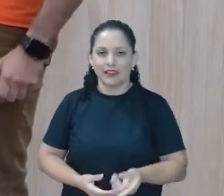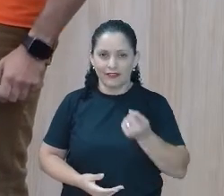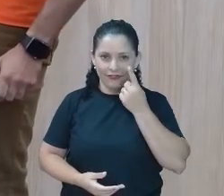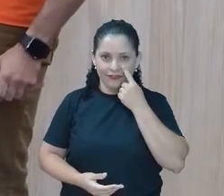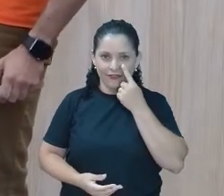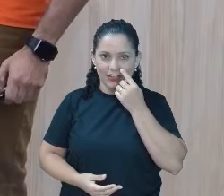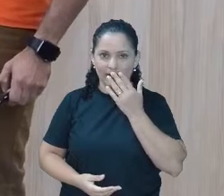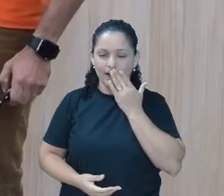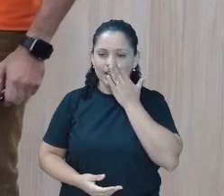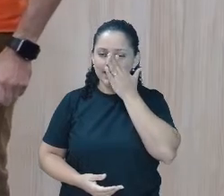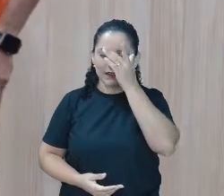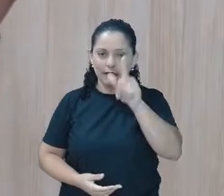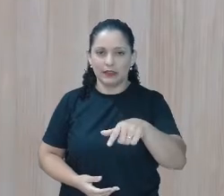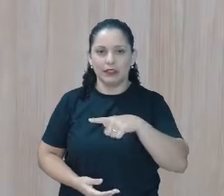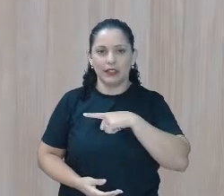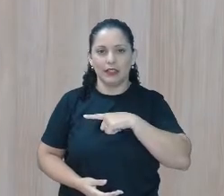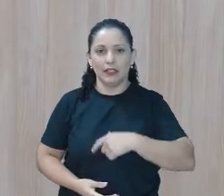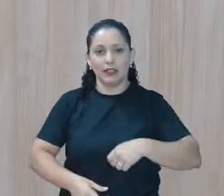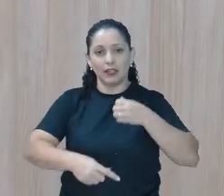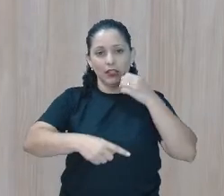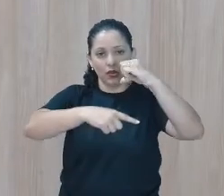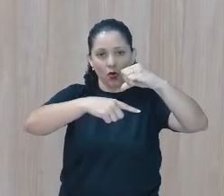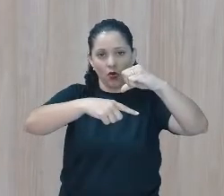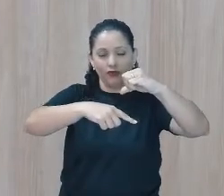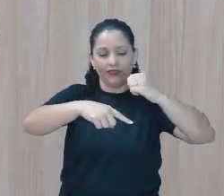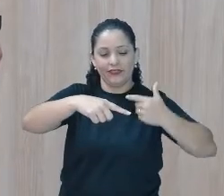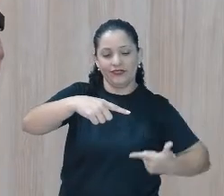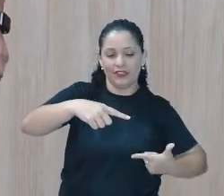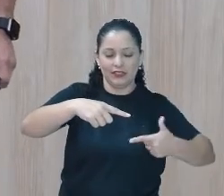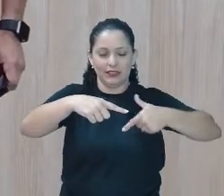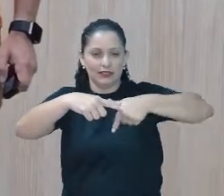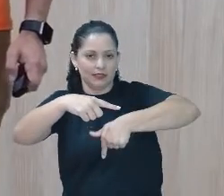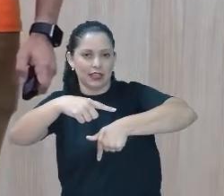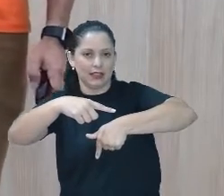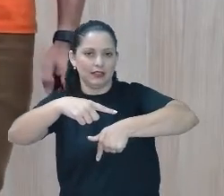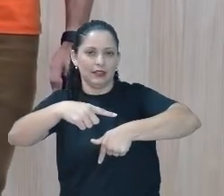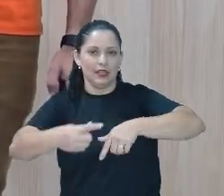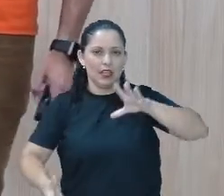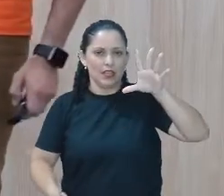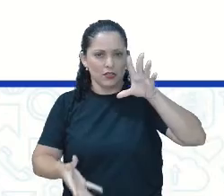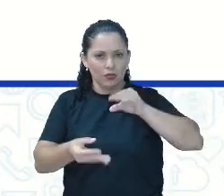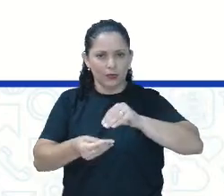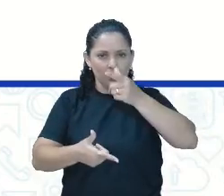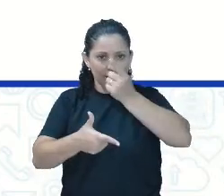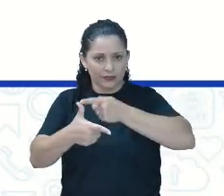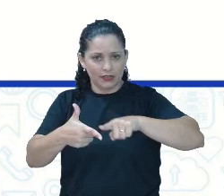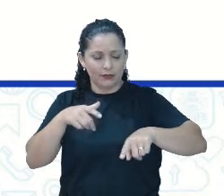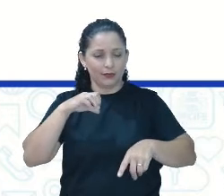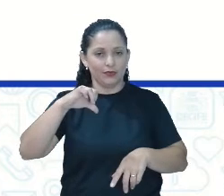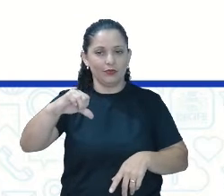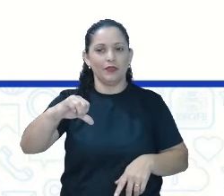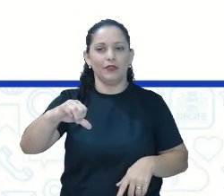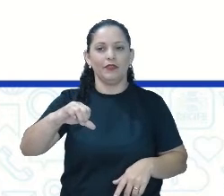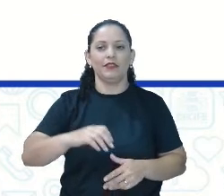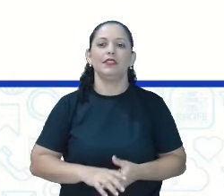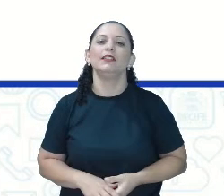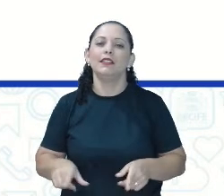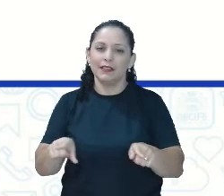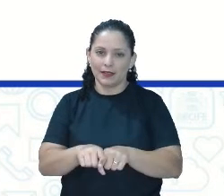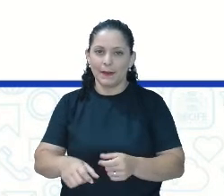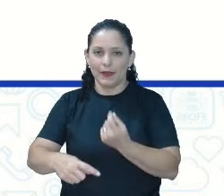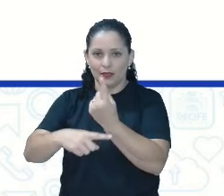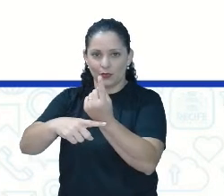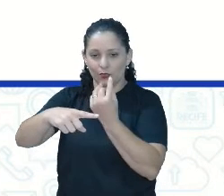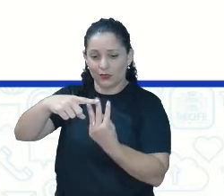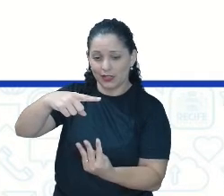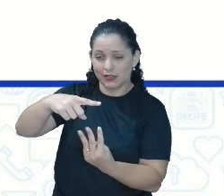Vamos lá. 9 está para 27. Dá para a gente simplificar por 9, tá? Que eu tenho aí também